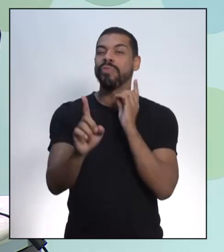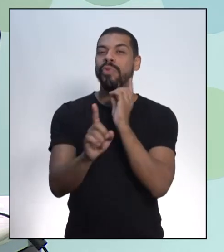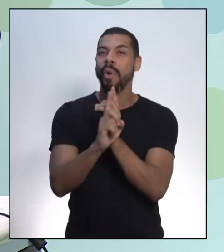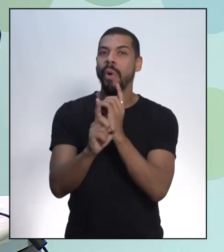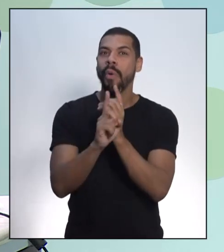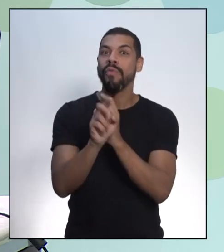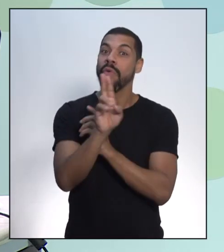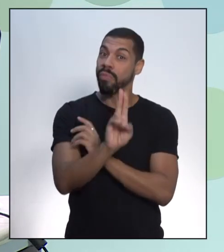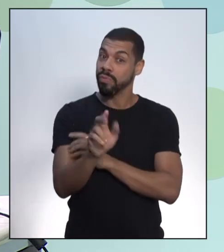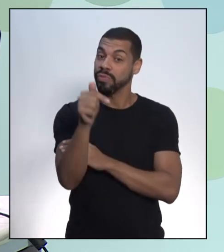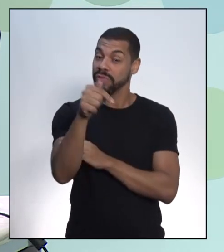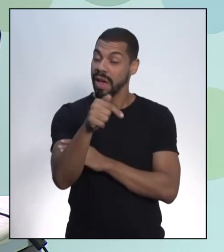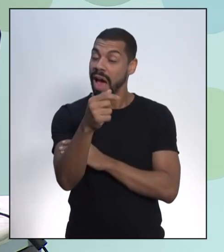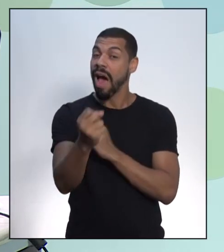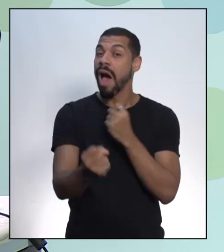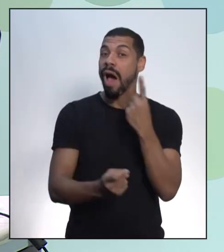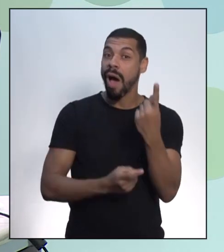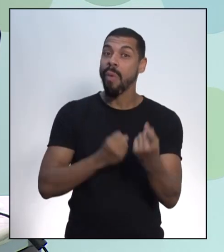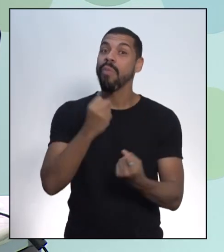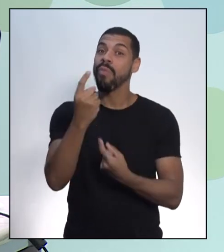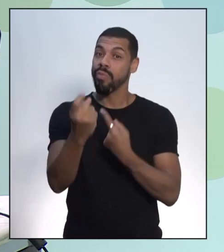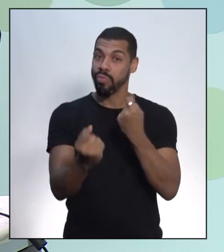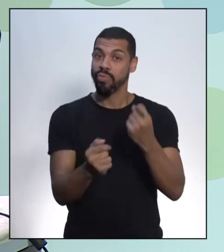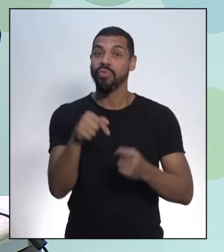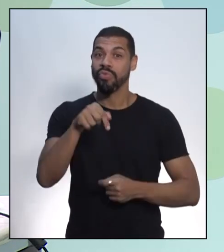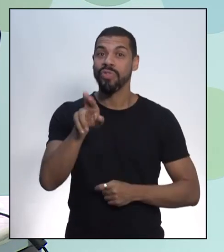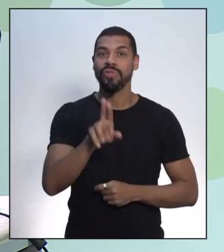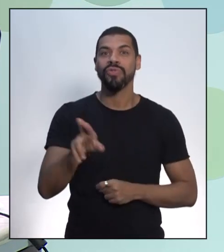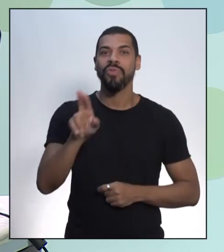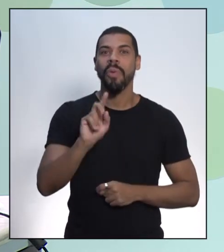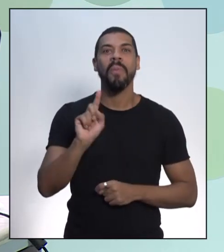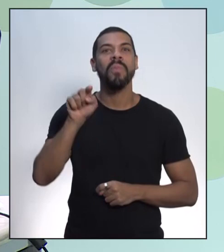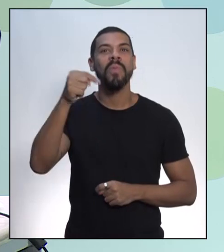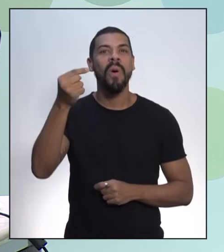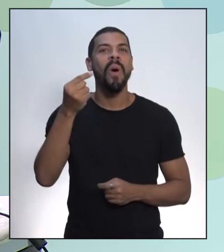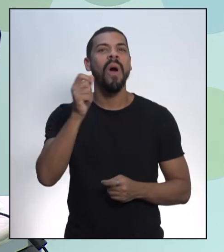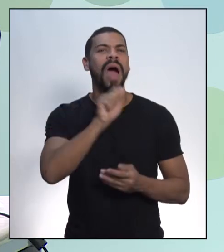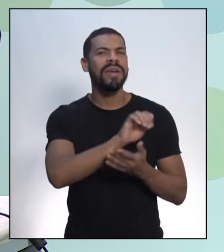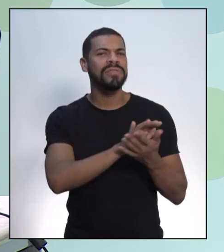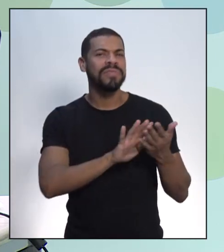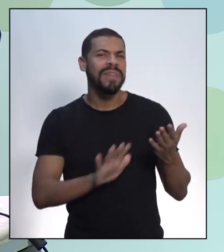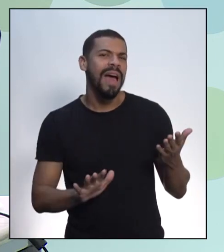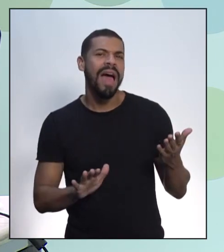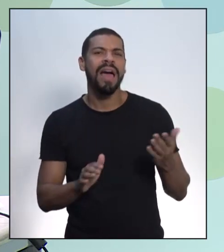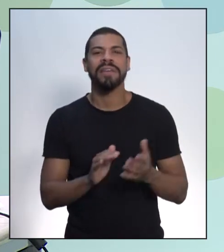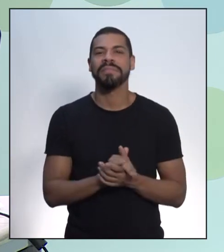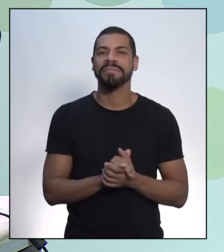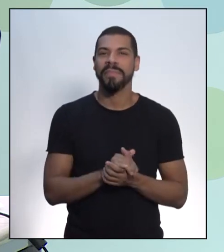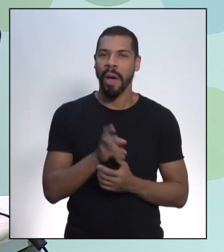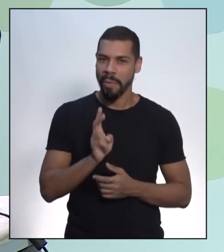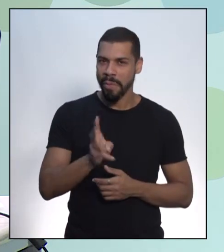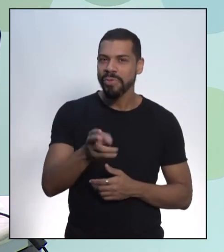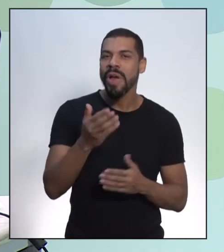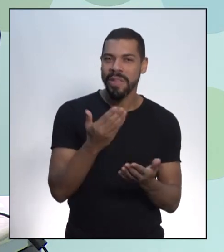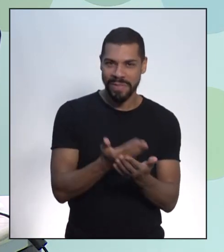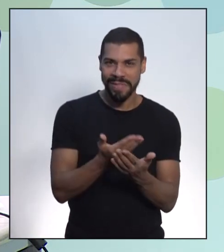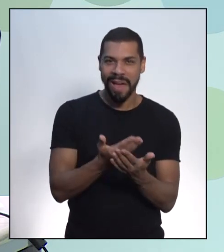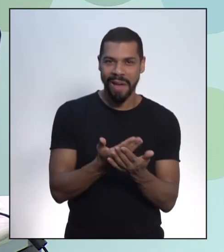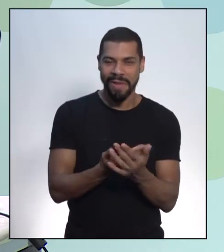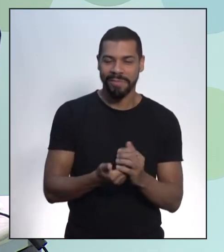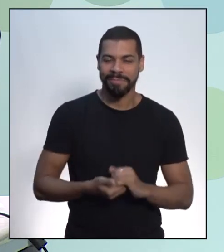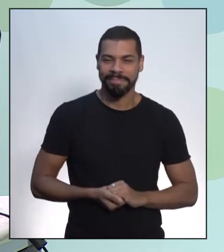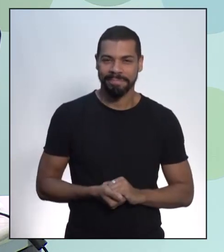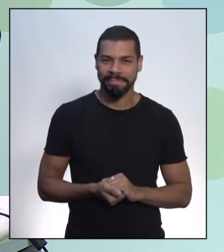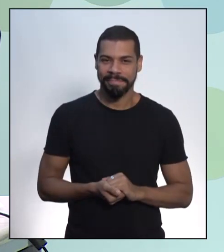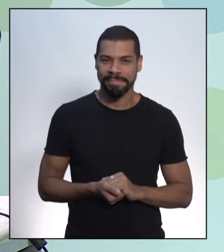vamos utilizar algum desses componentes para nós podermos dar continuidade à nossa aula, que nós vamos estar